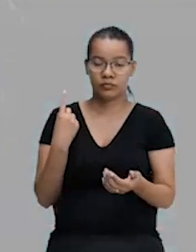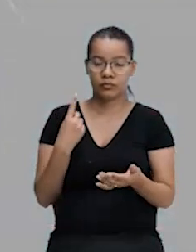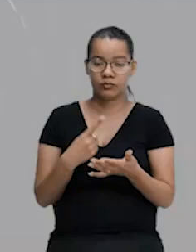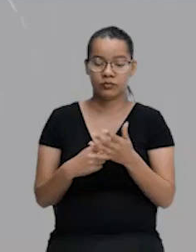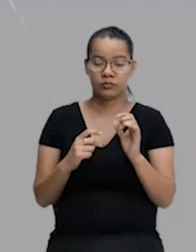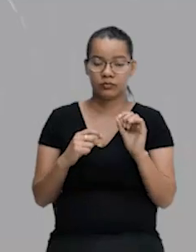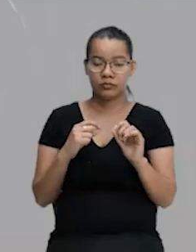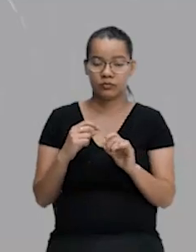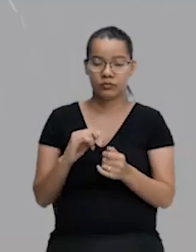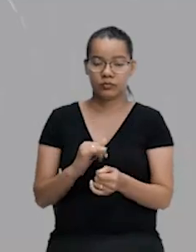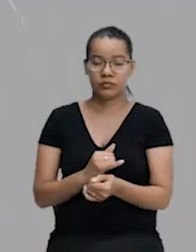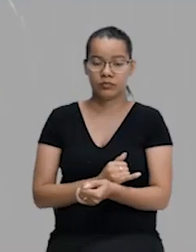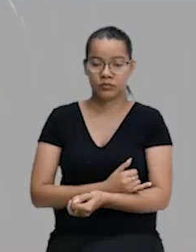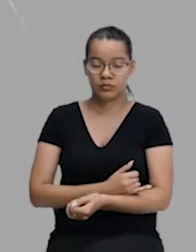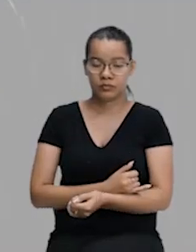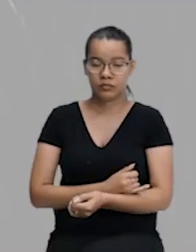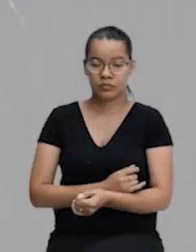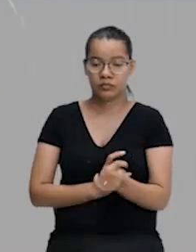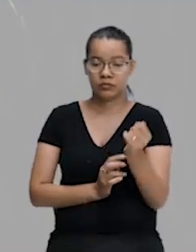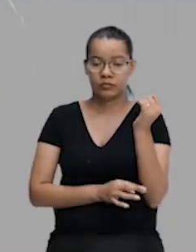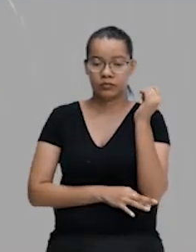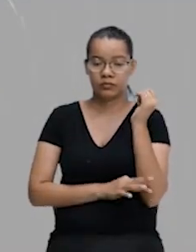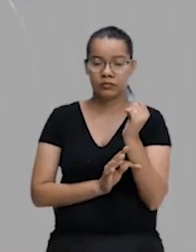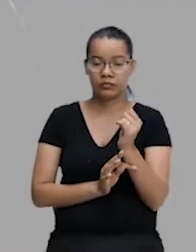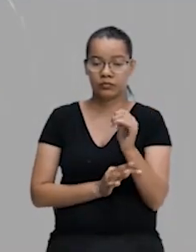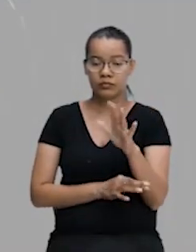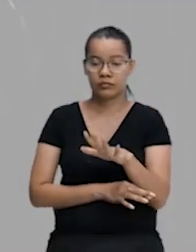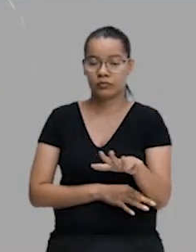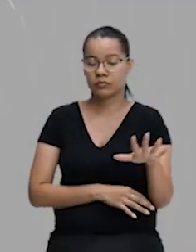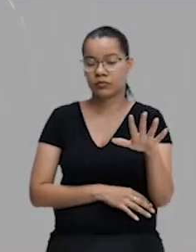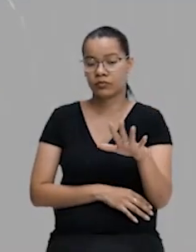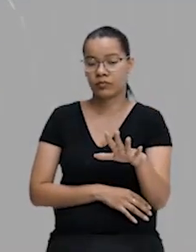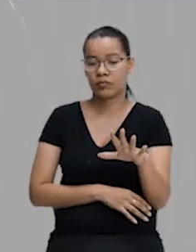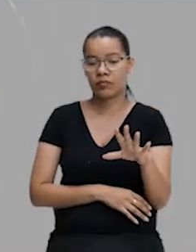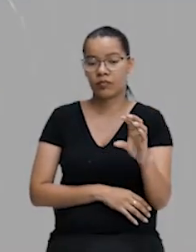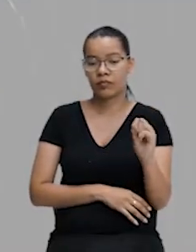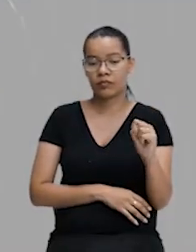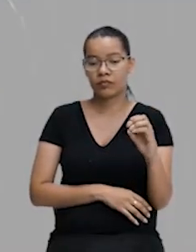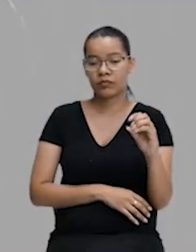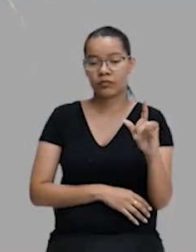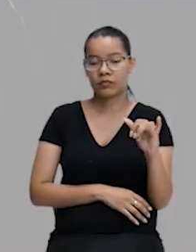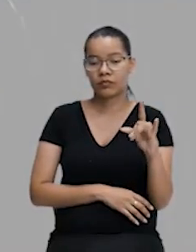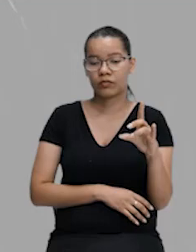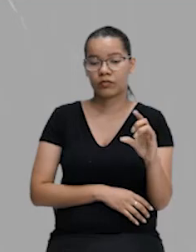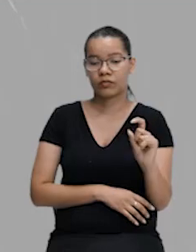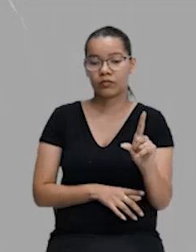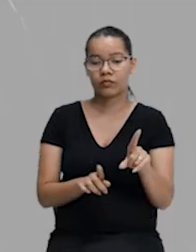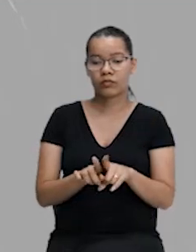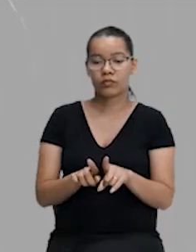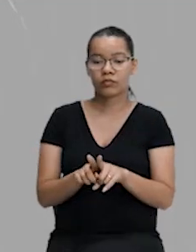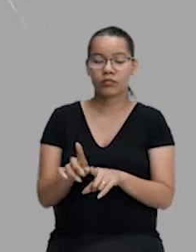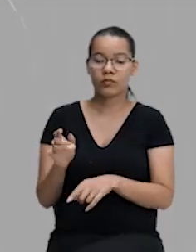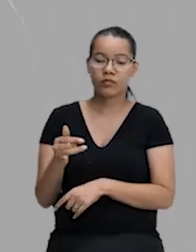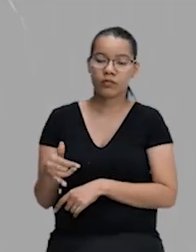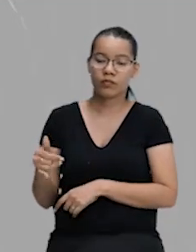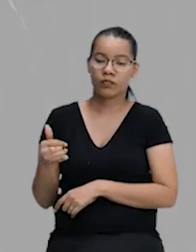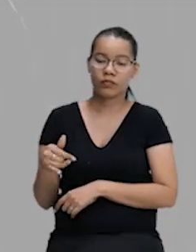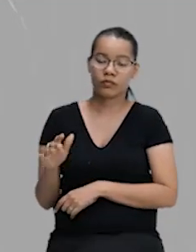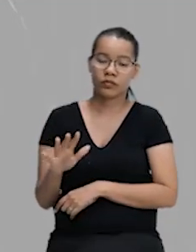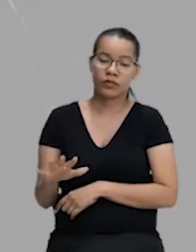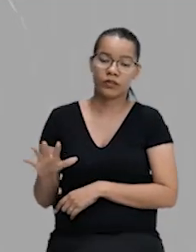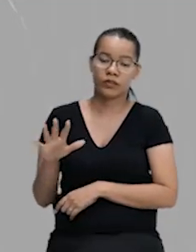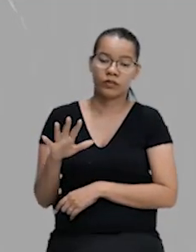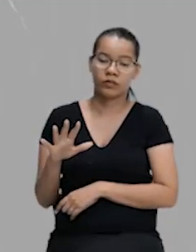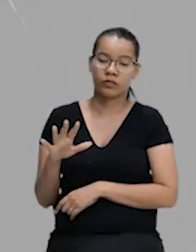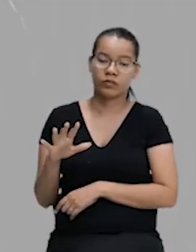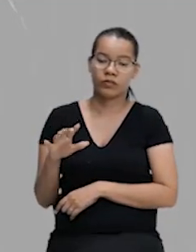que as gorduras na temperatura ambiente são sólidas e os óleos na temperatura ambiente eles